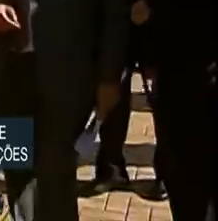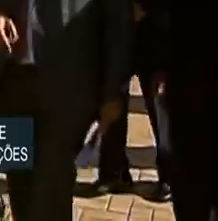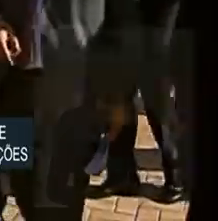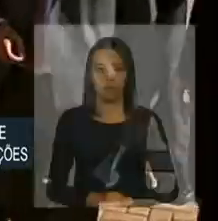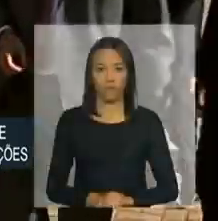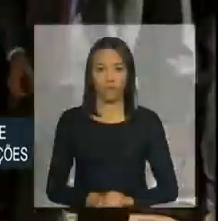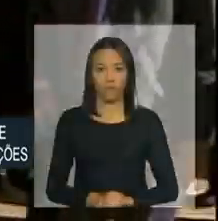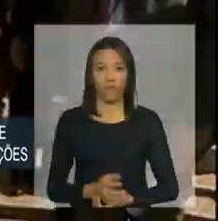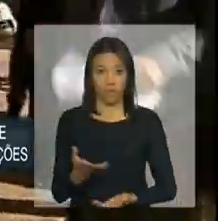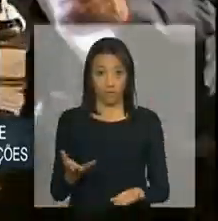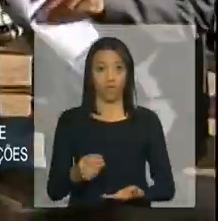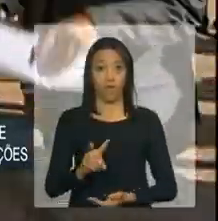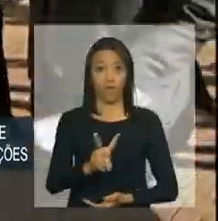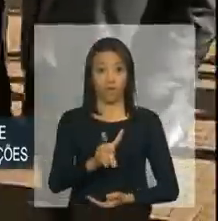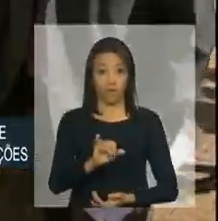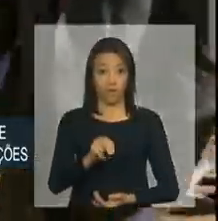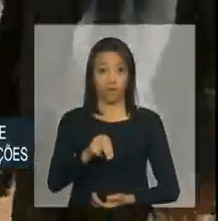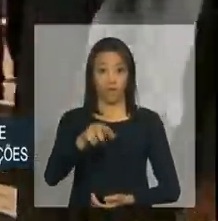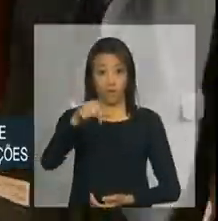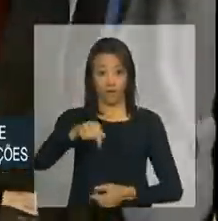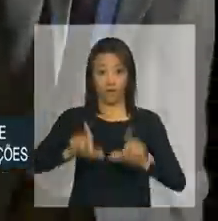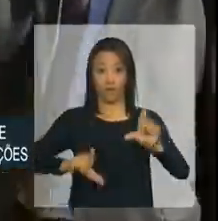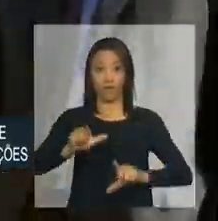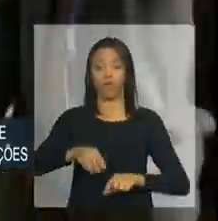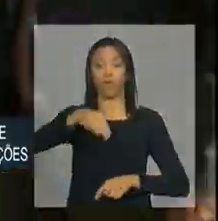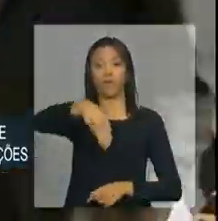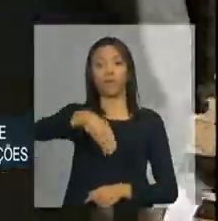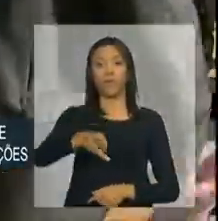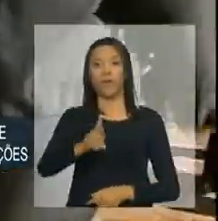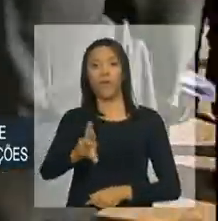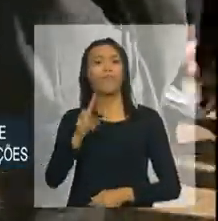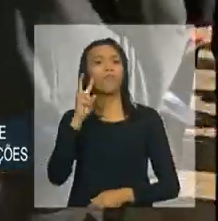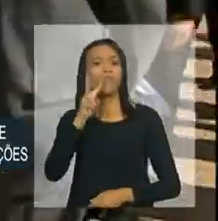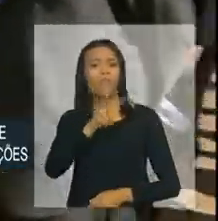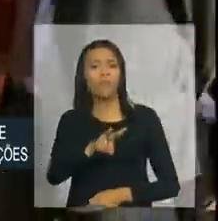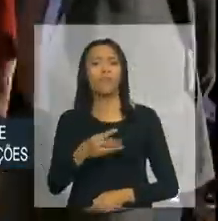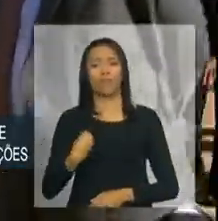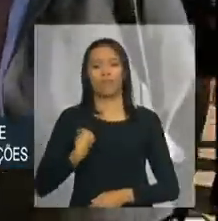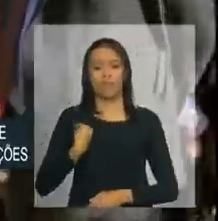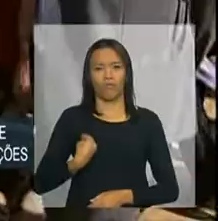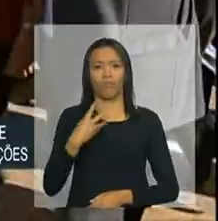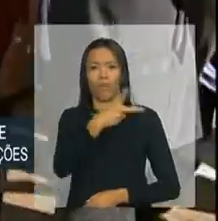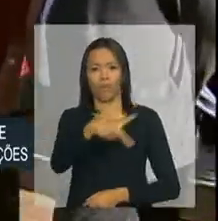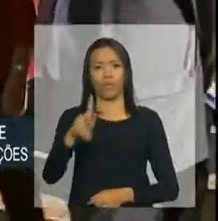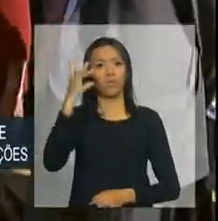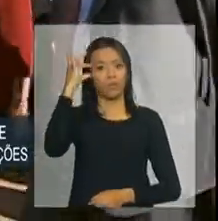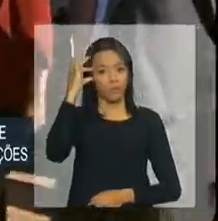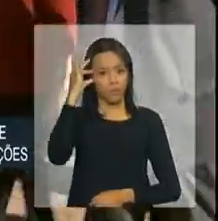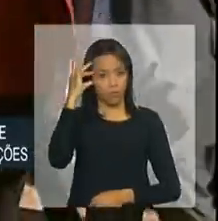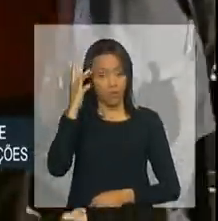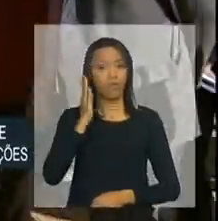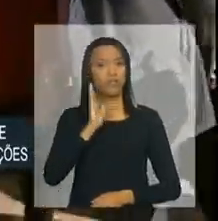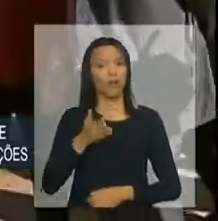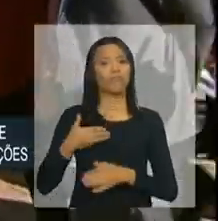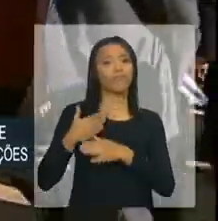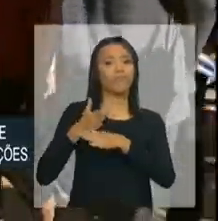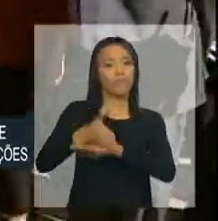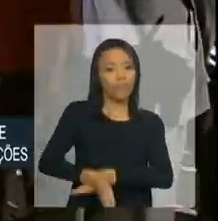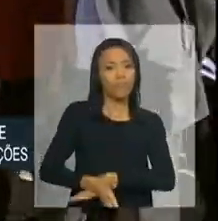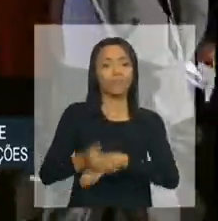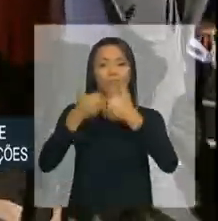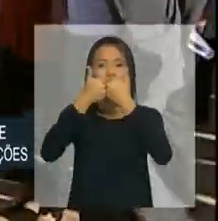você está ao vivo na TV NBR acompanha imagens da presidenta Dilma Rousseff que está participando da